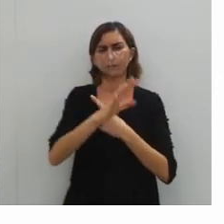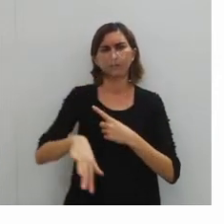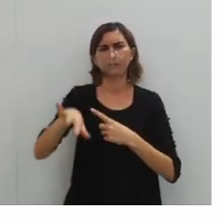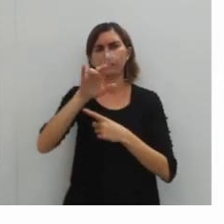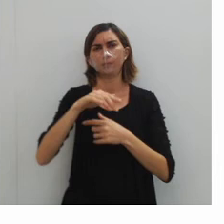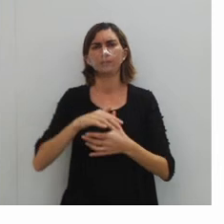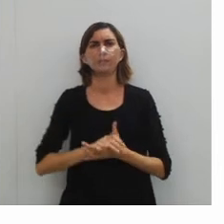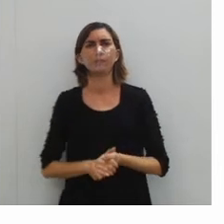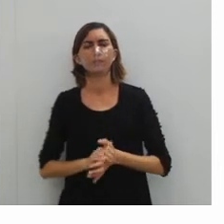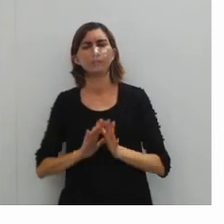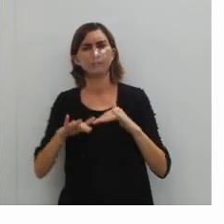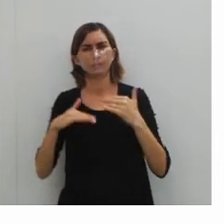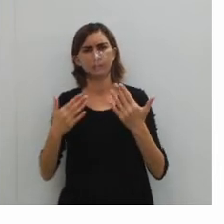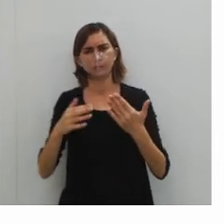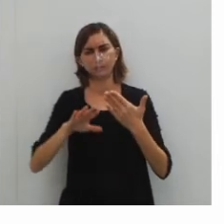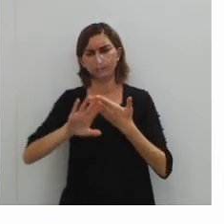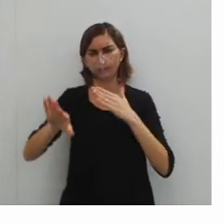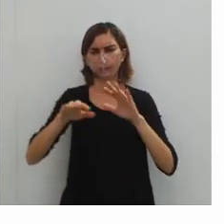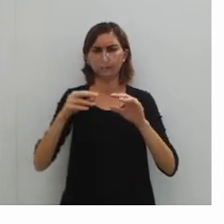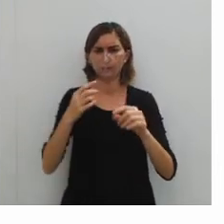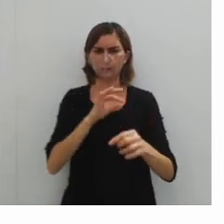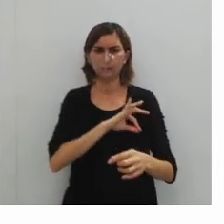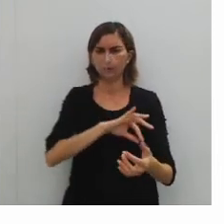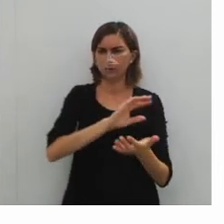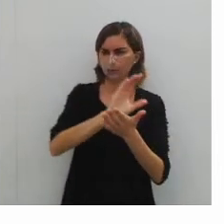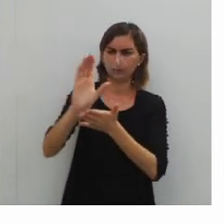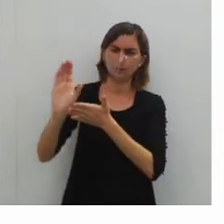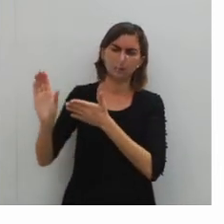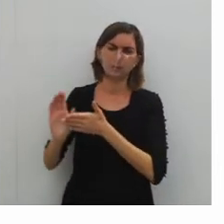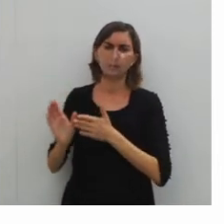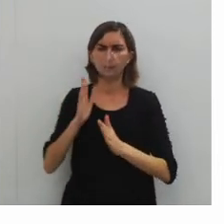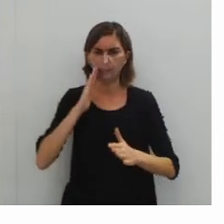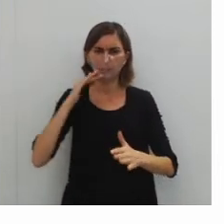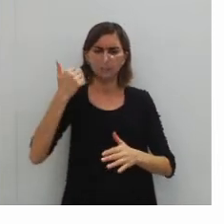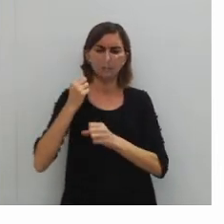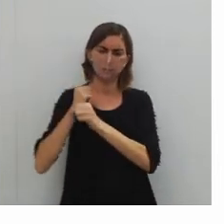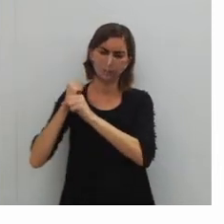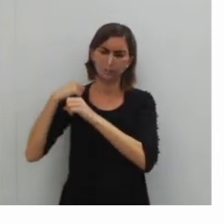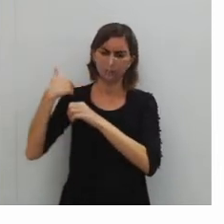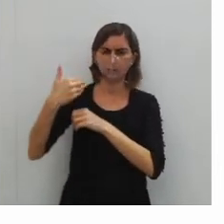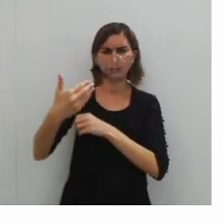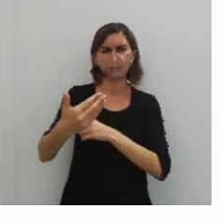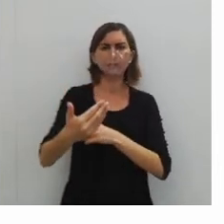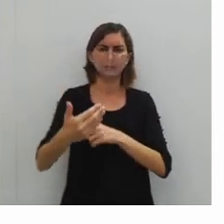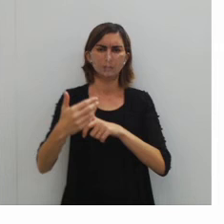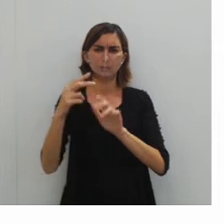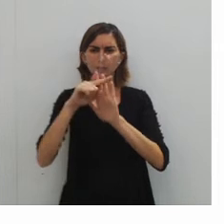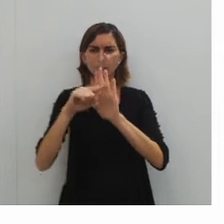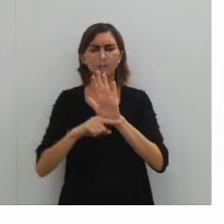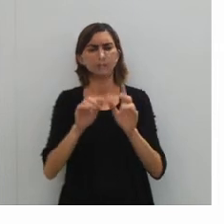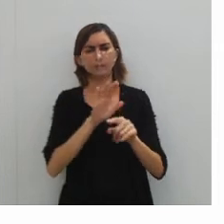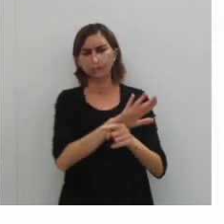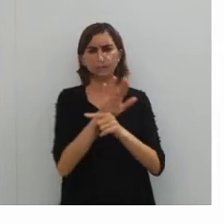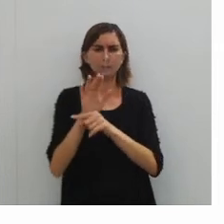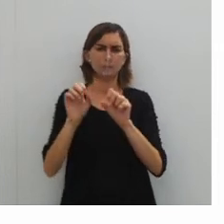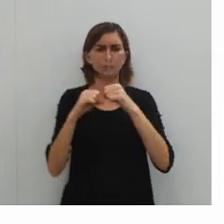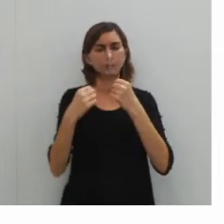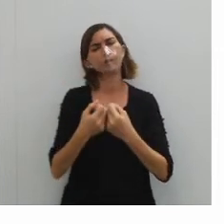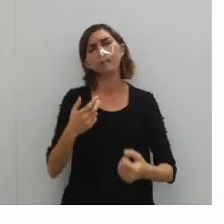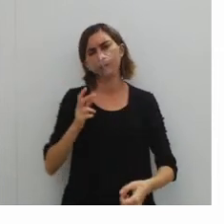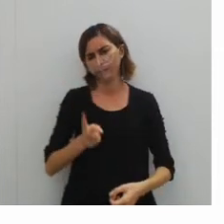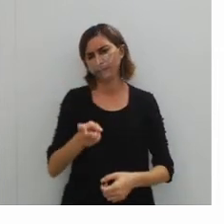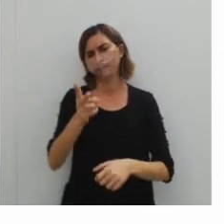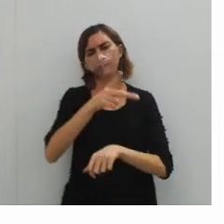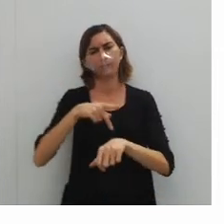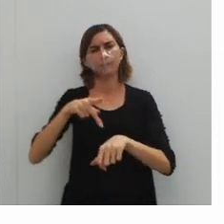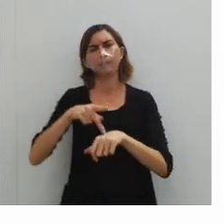grandes. Embora a distribuição de renda tenha melhorado nos últimos anos em função de programas sociais, ainda vivemos num